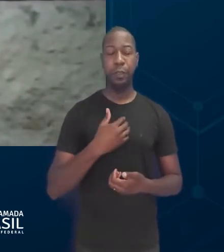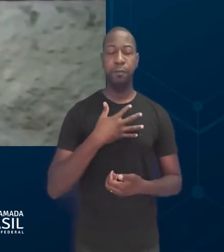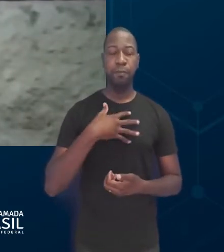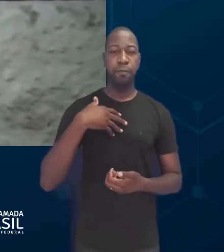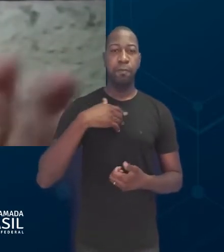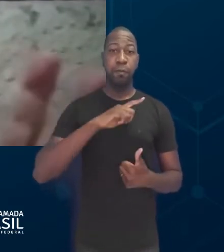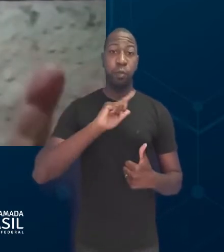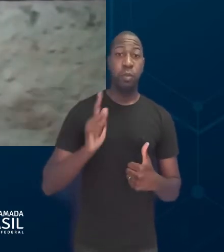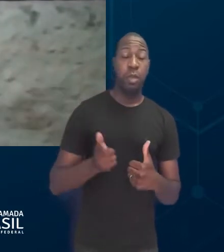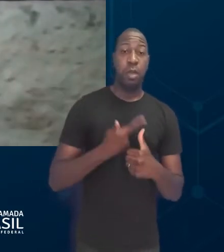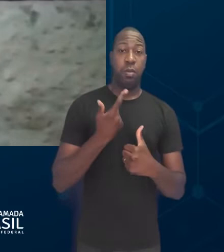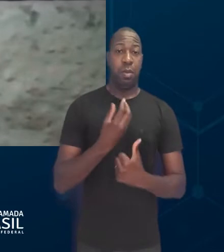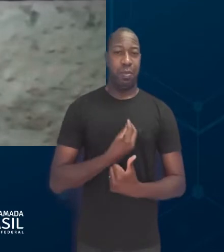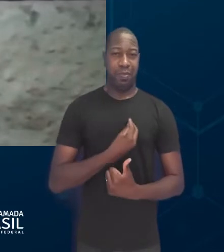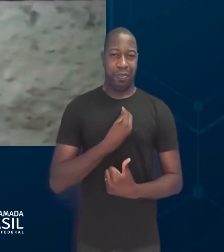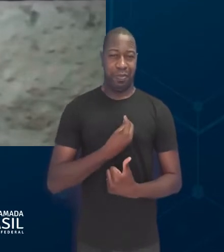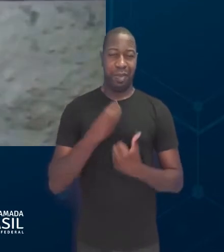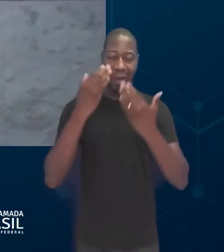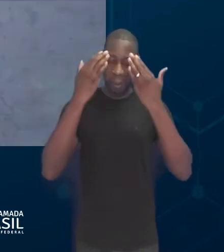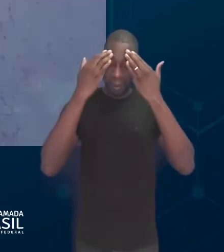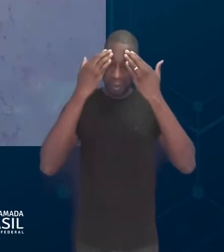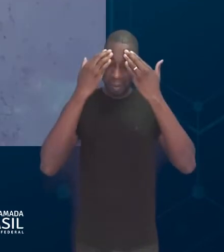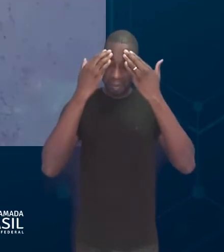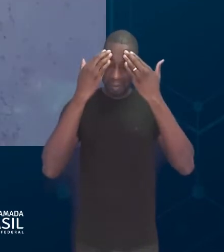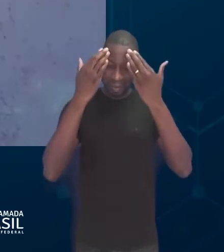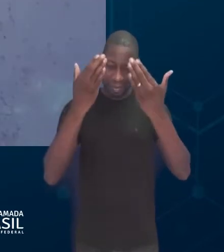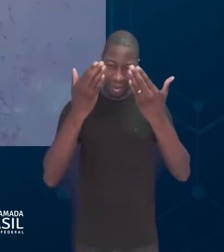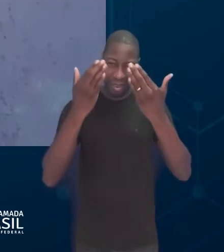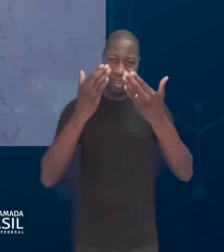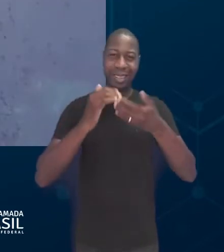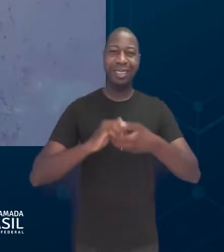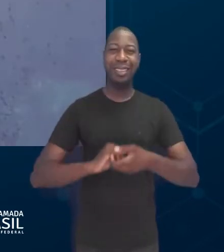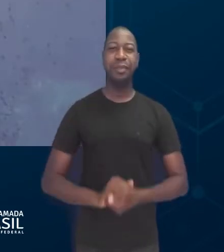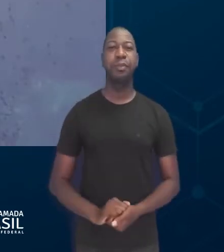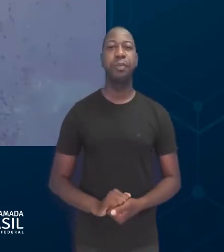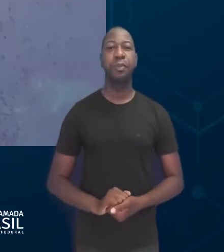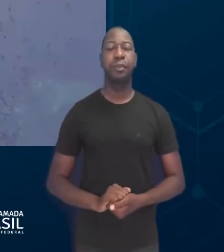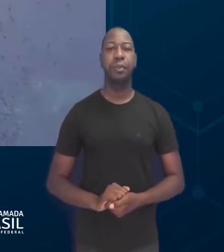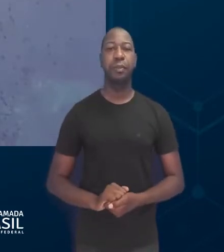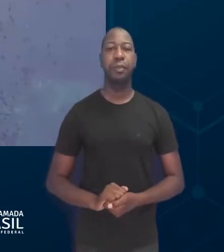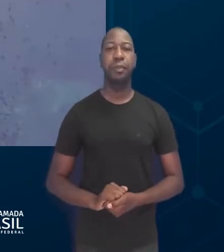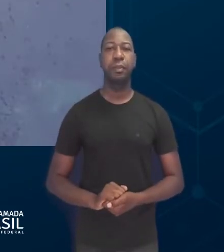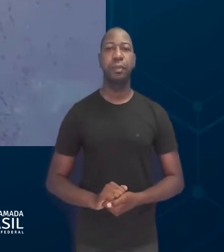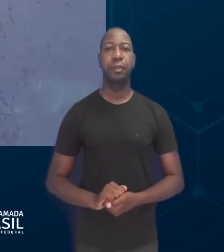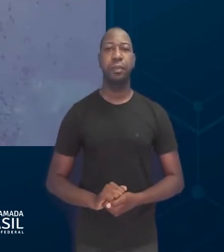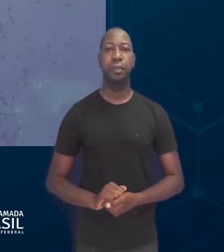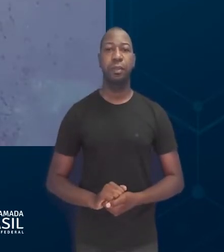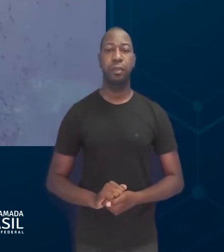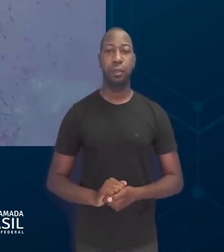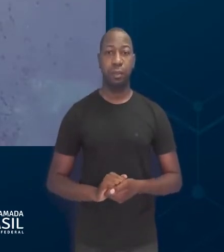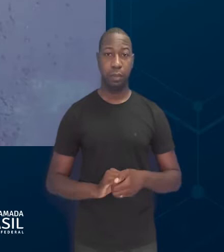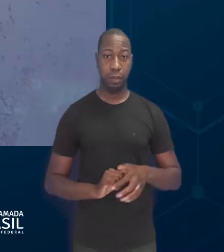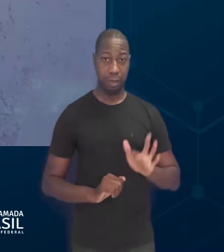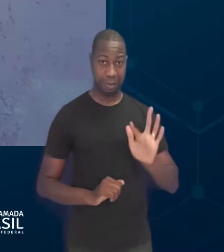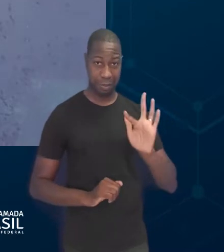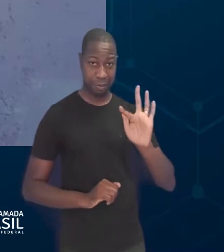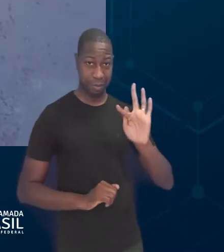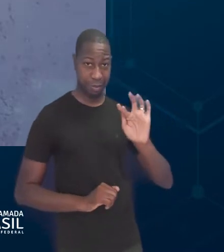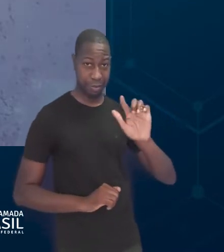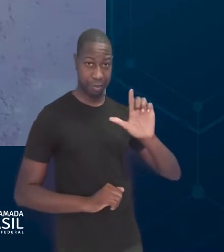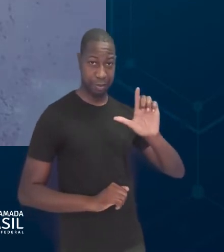edição. Obrigado, FLIR. A FLIR é a arte do conhecimento. É colecionar todos os